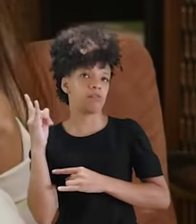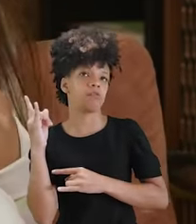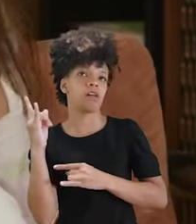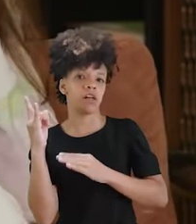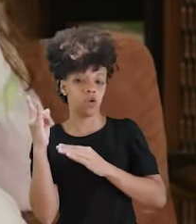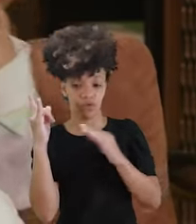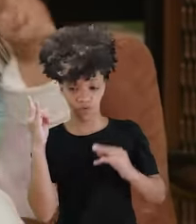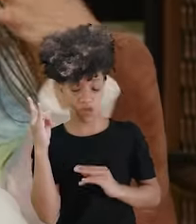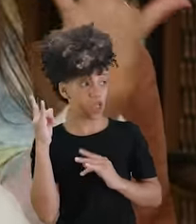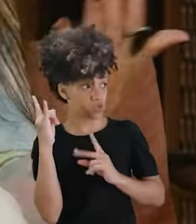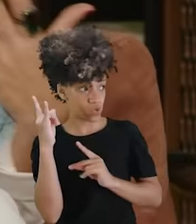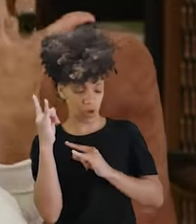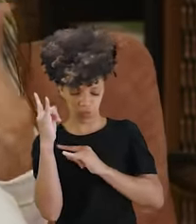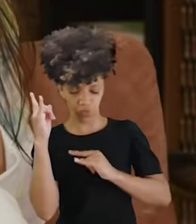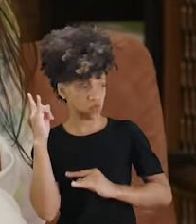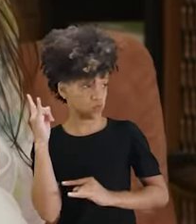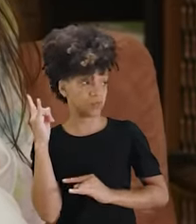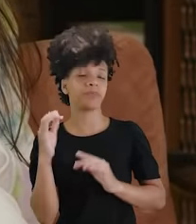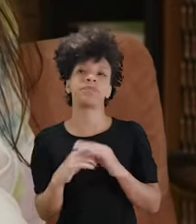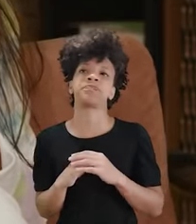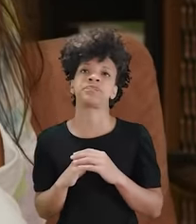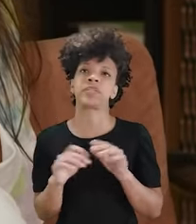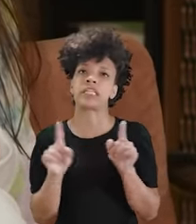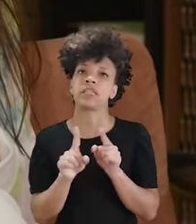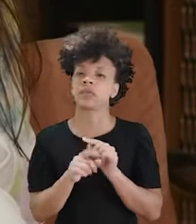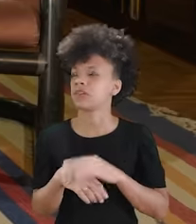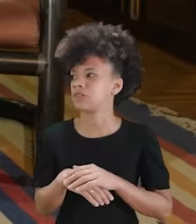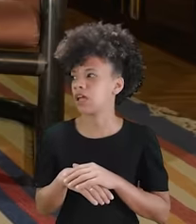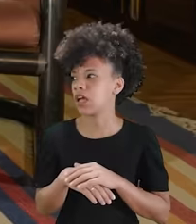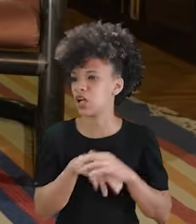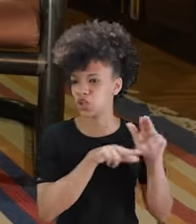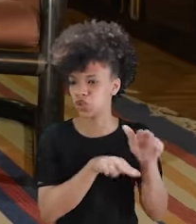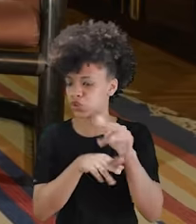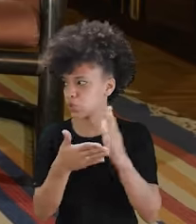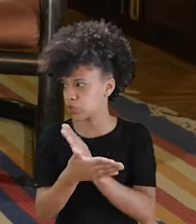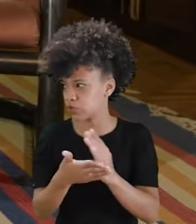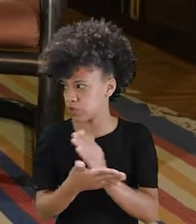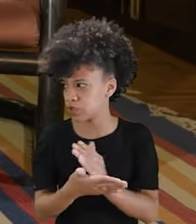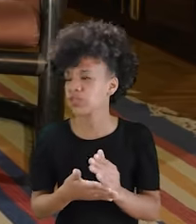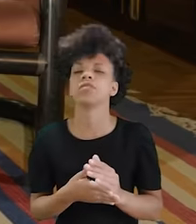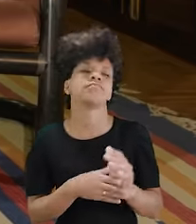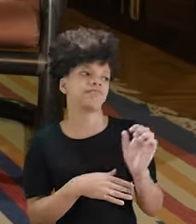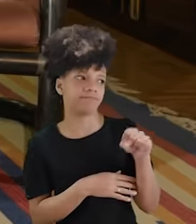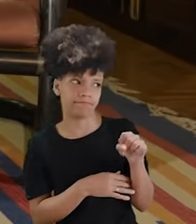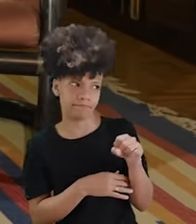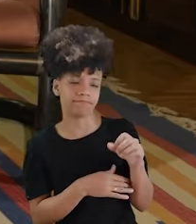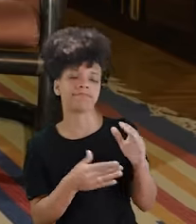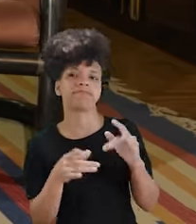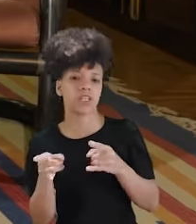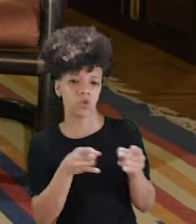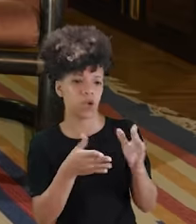andares eles vão ficar no segundo andar né quartos divididos e